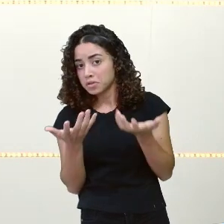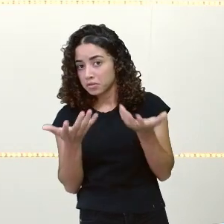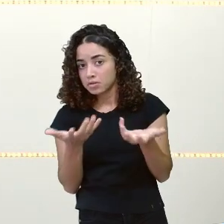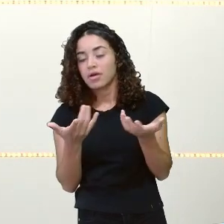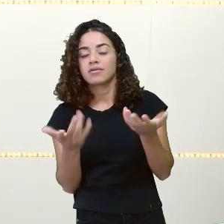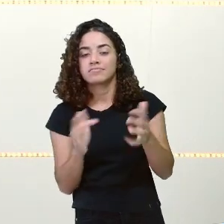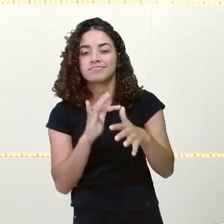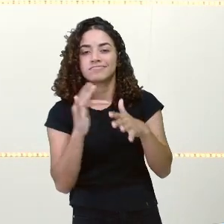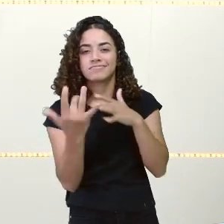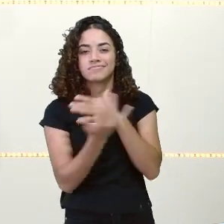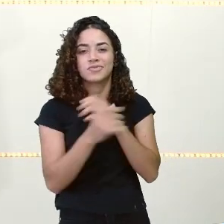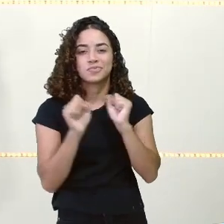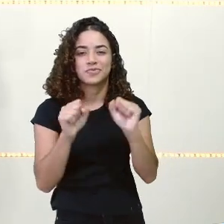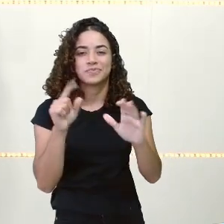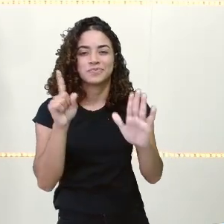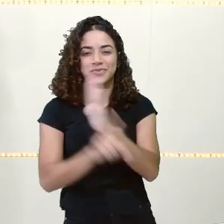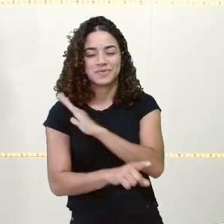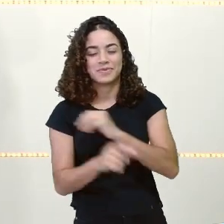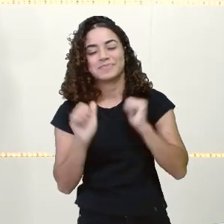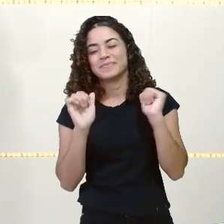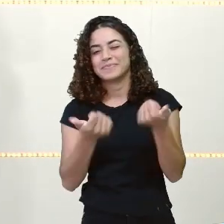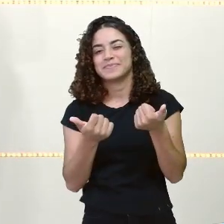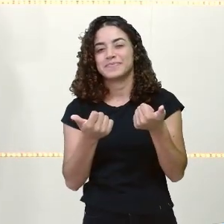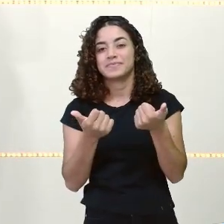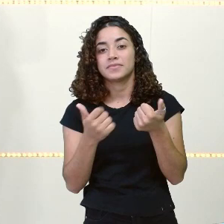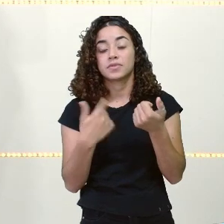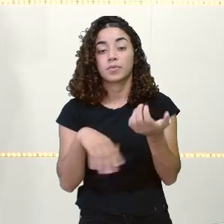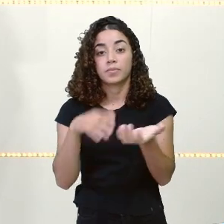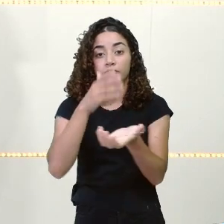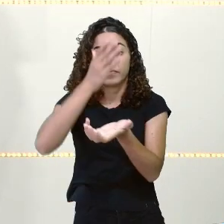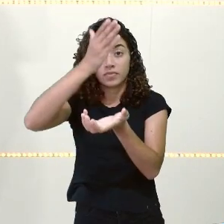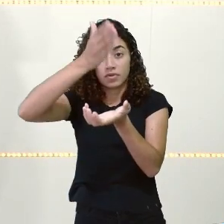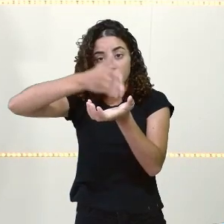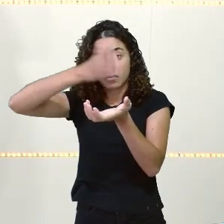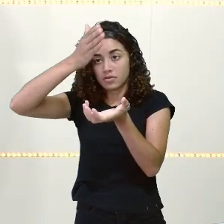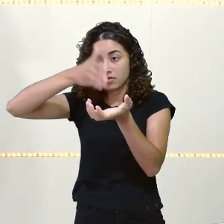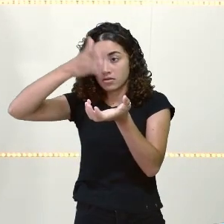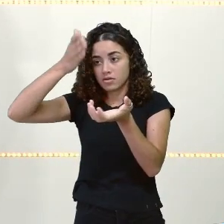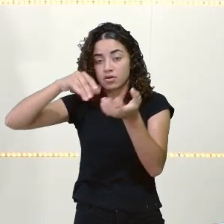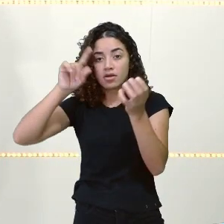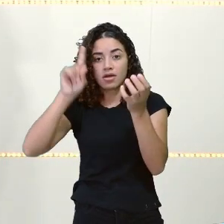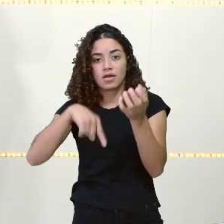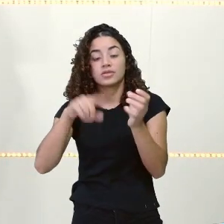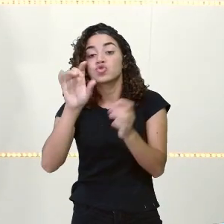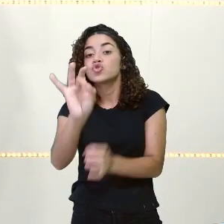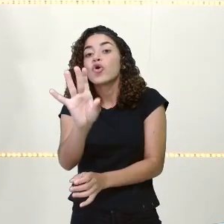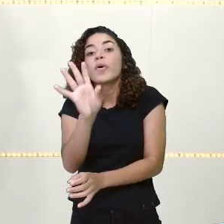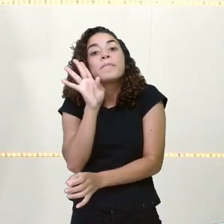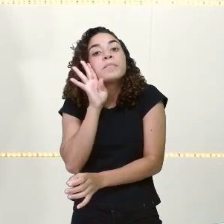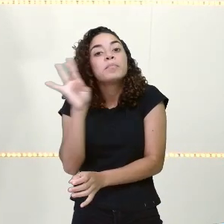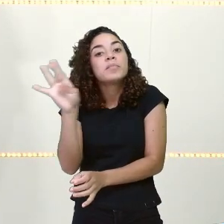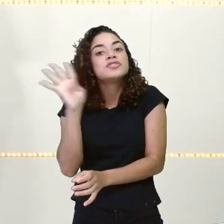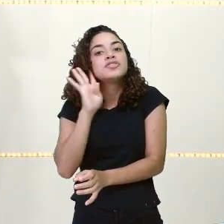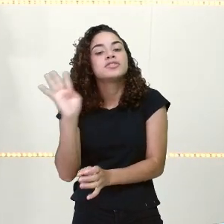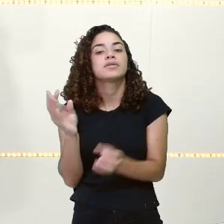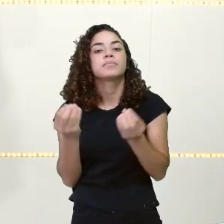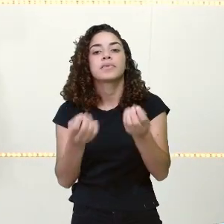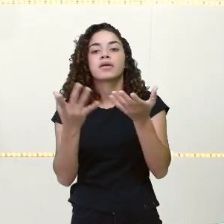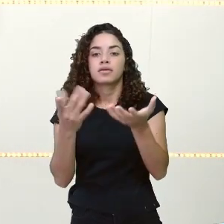e pergunta qualquer coisa, tá? Então, os meridianos são as linhas imaginárias